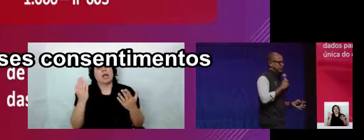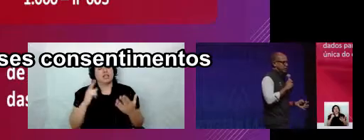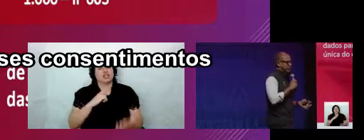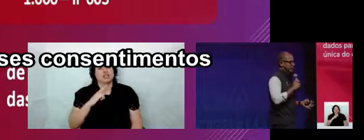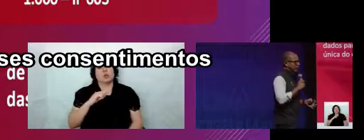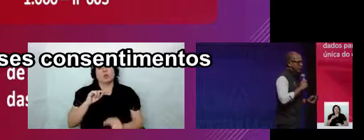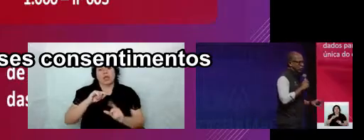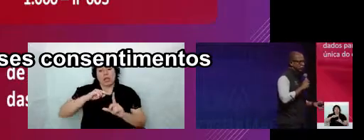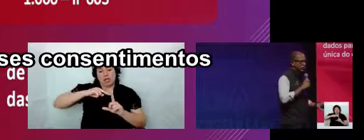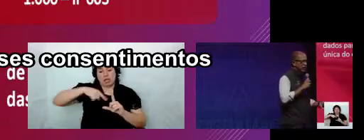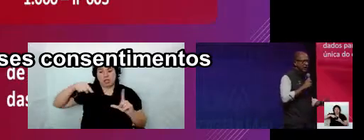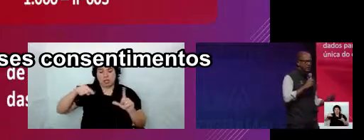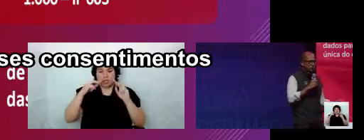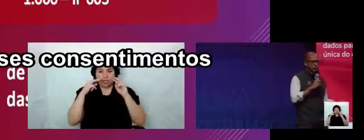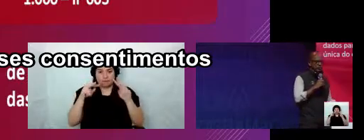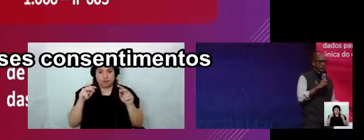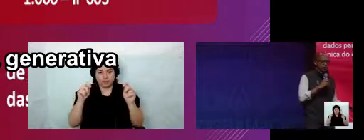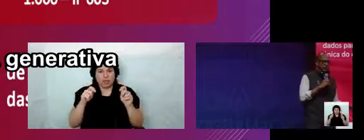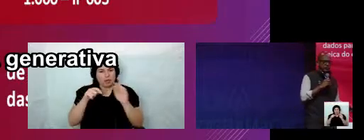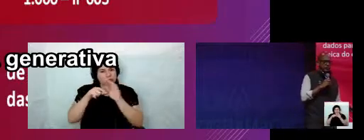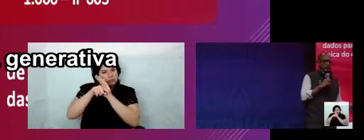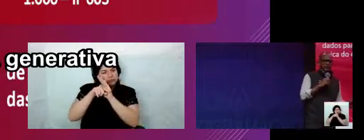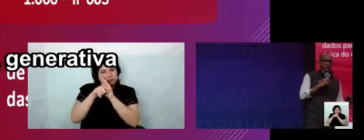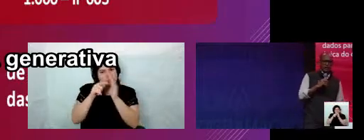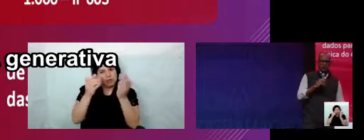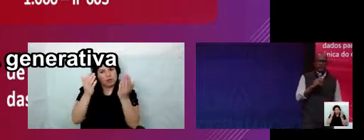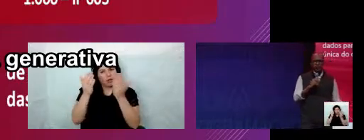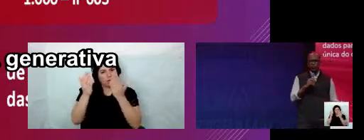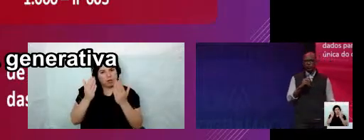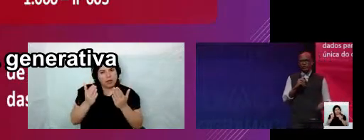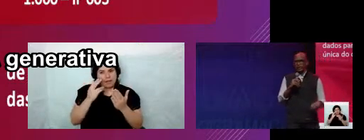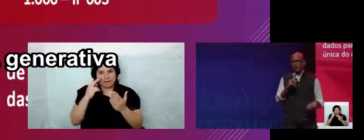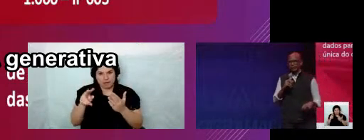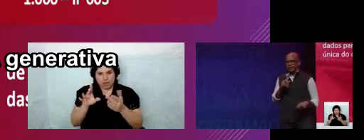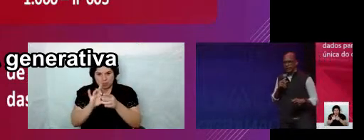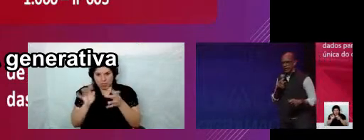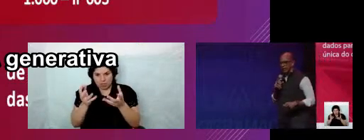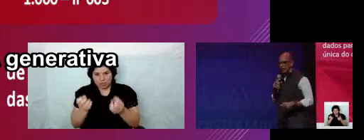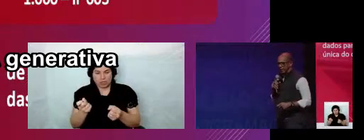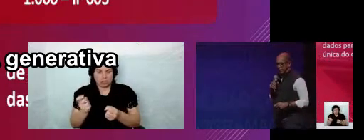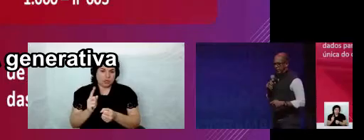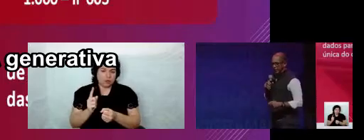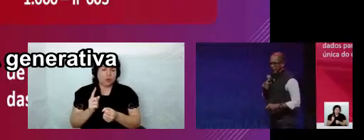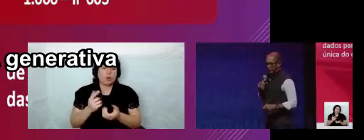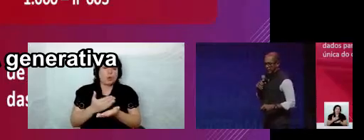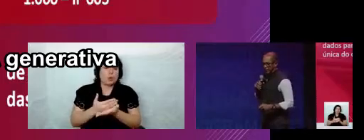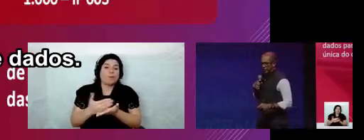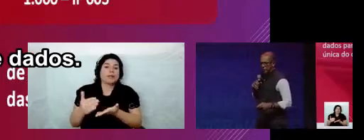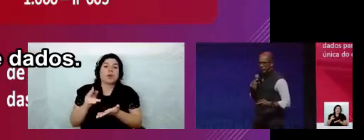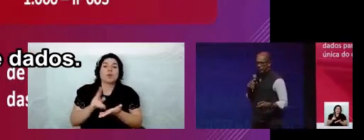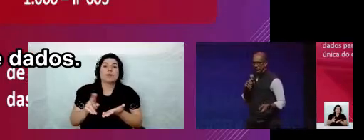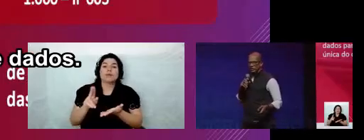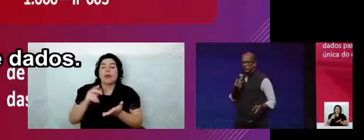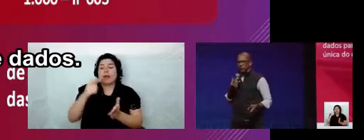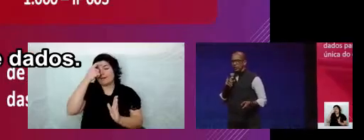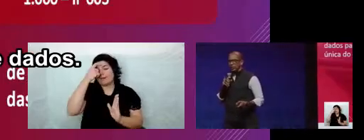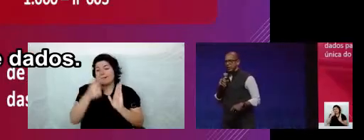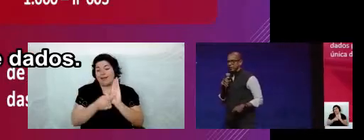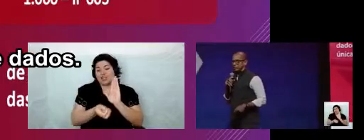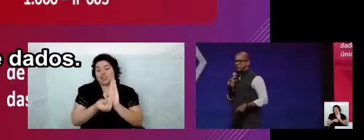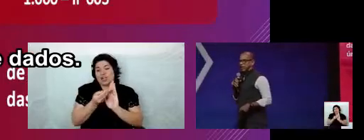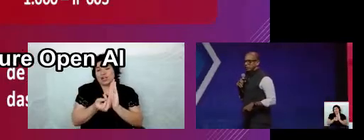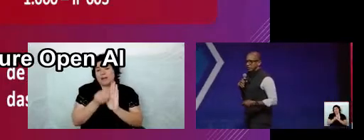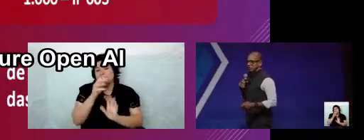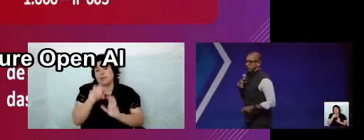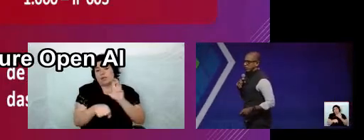gente conseguia consultar esses consentimentos, e a gente passou a usar a IA generativa para a extração